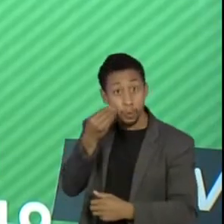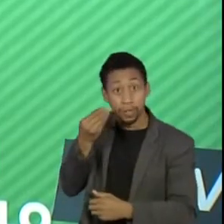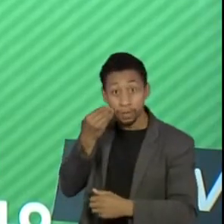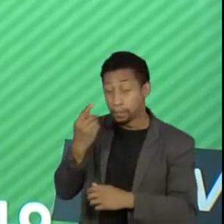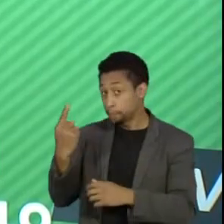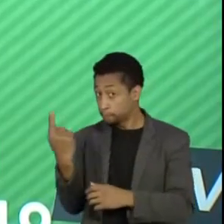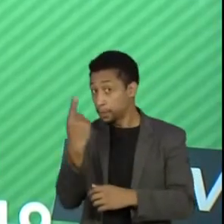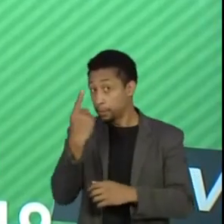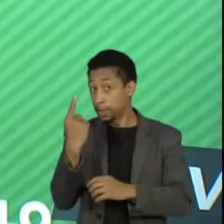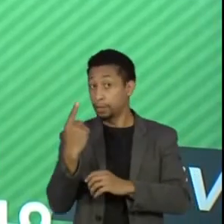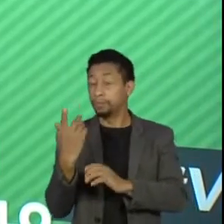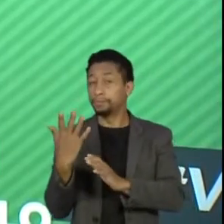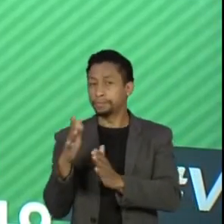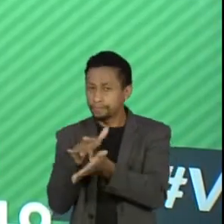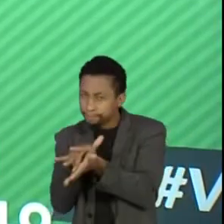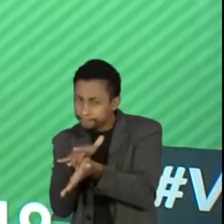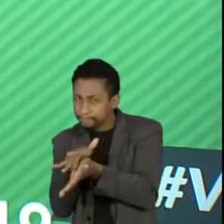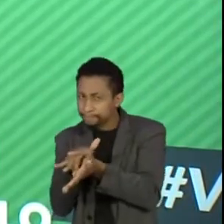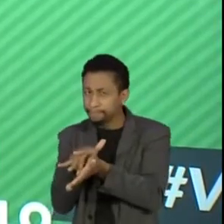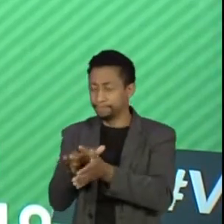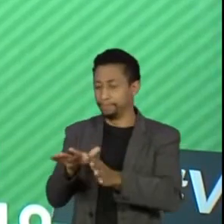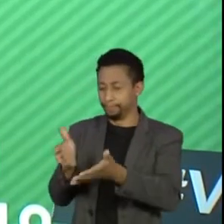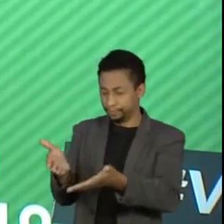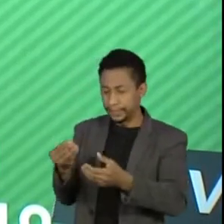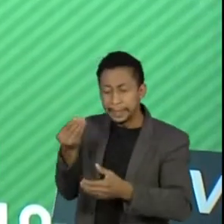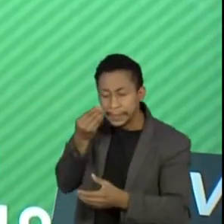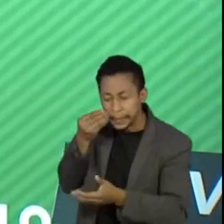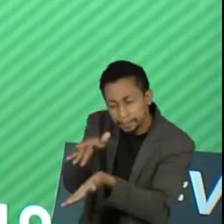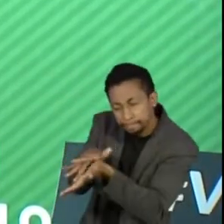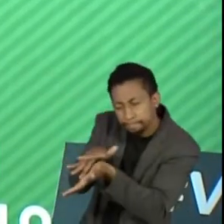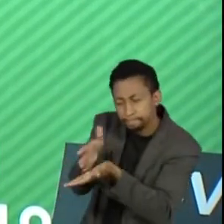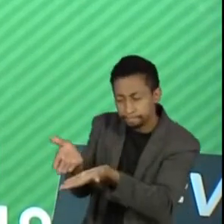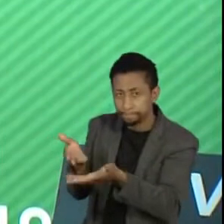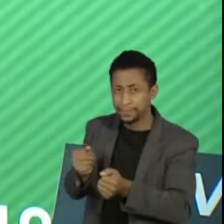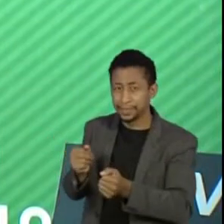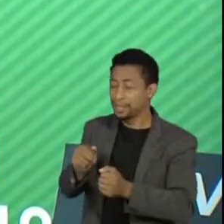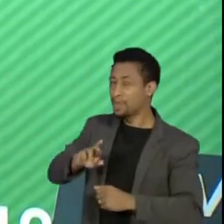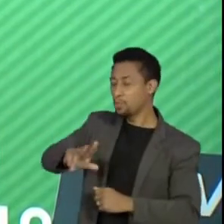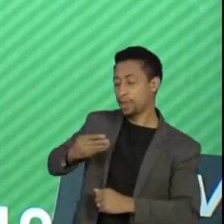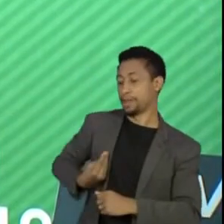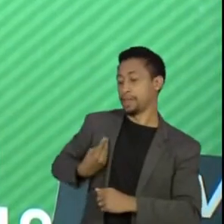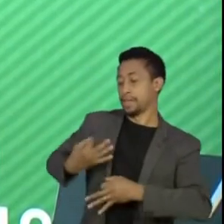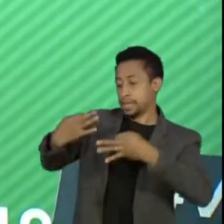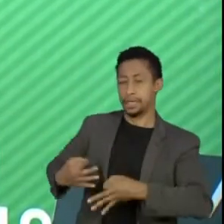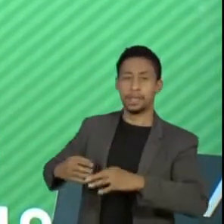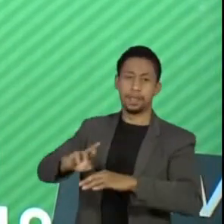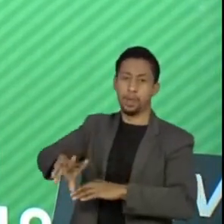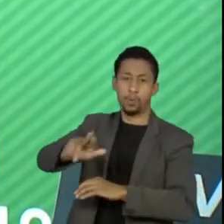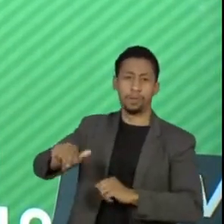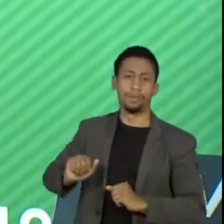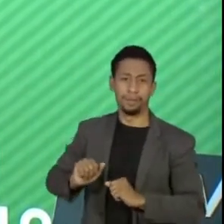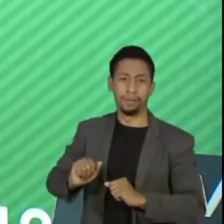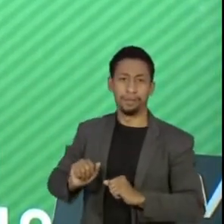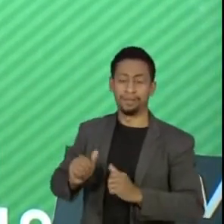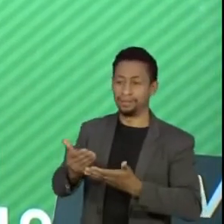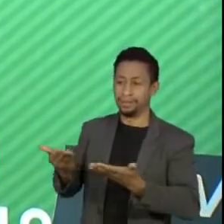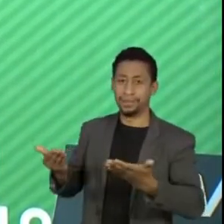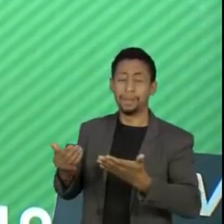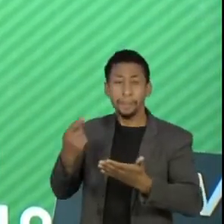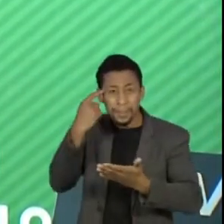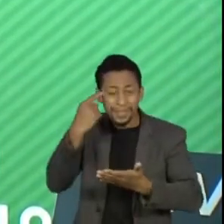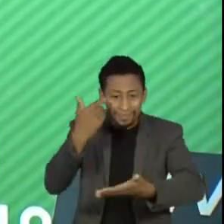atenção. Isto não é a vida real exatamente. Não é o que acontece na comunidade, não é o que acontece entre